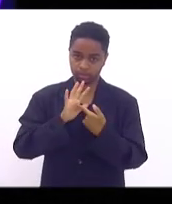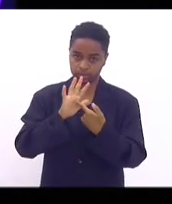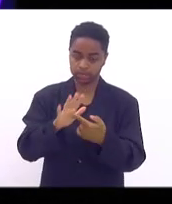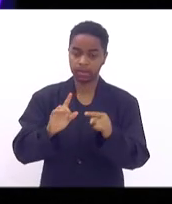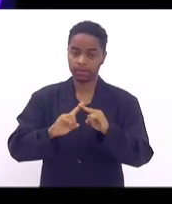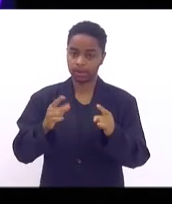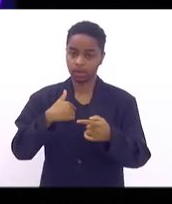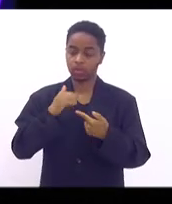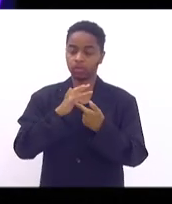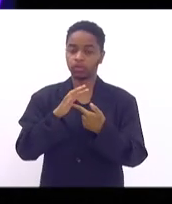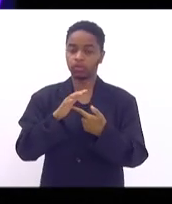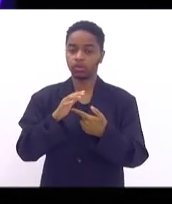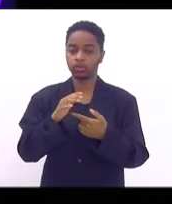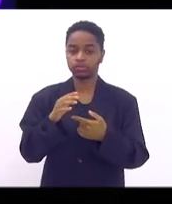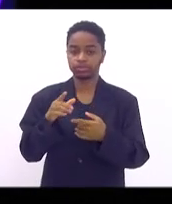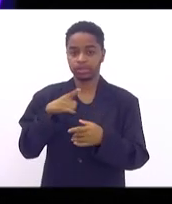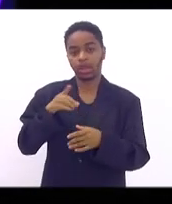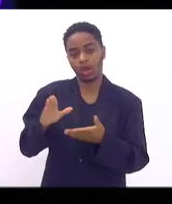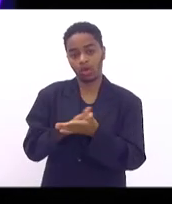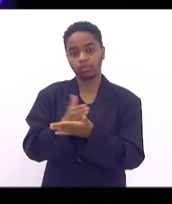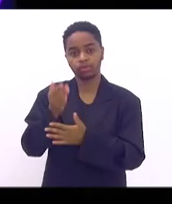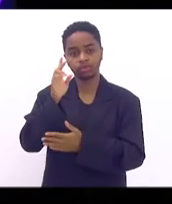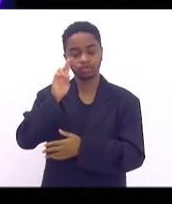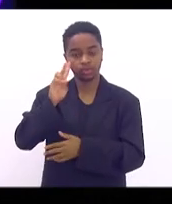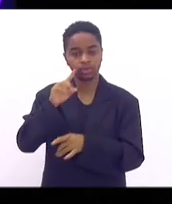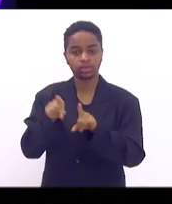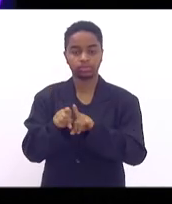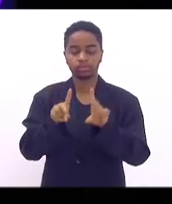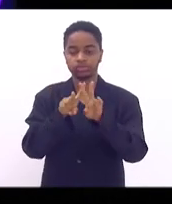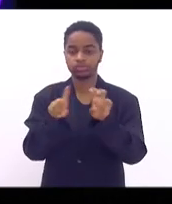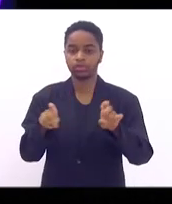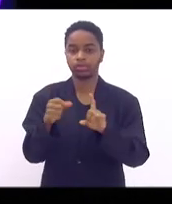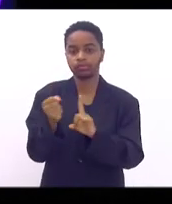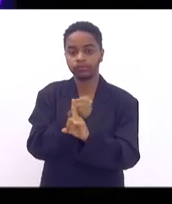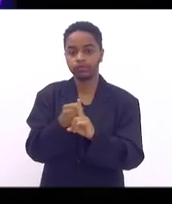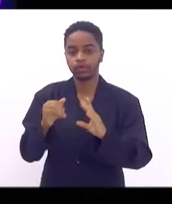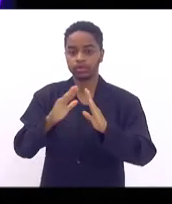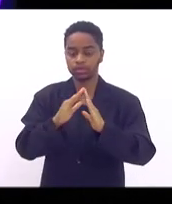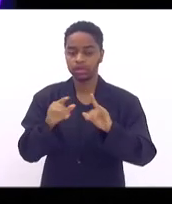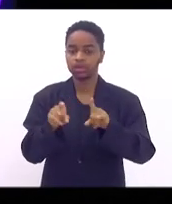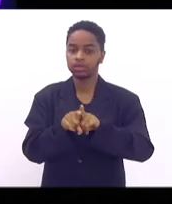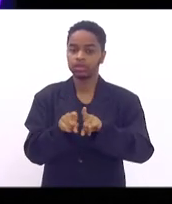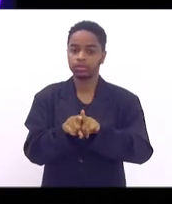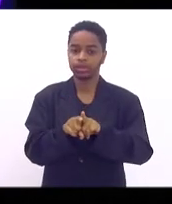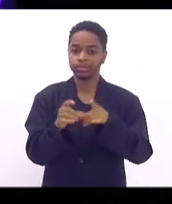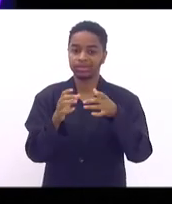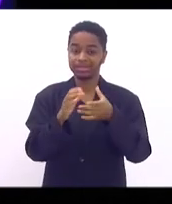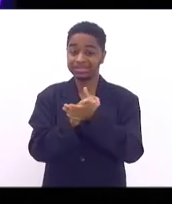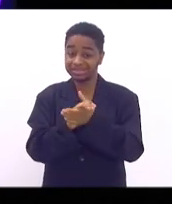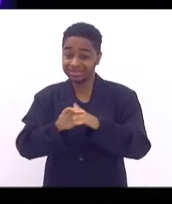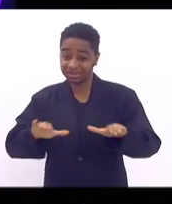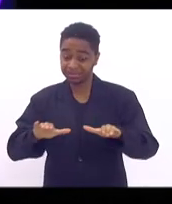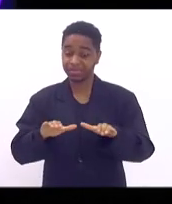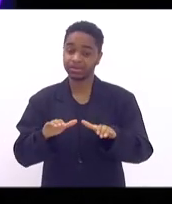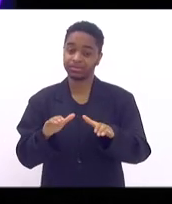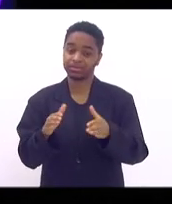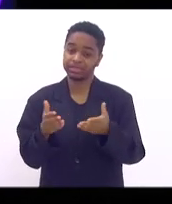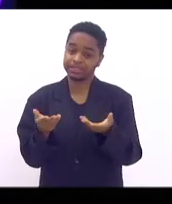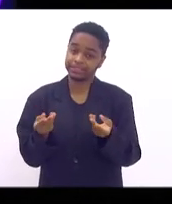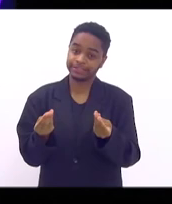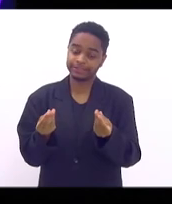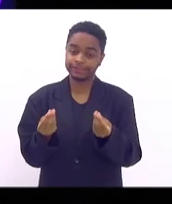de violência doméstica, porque existe a violência doméstica e a separação ela não